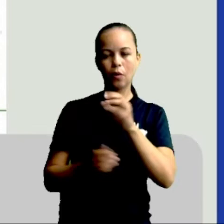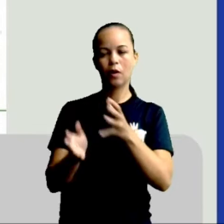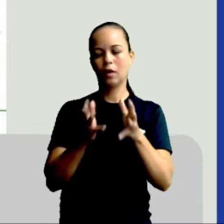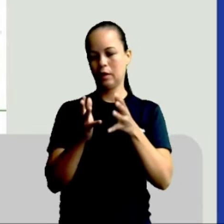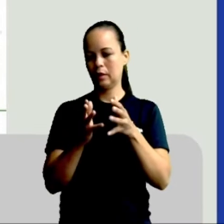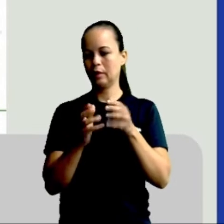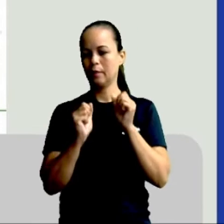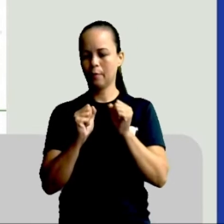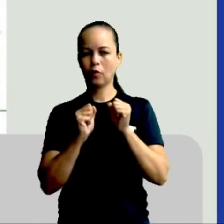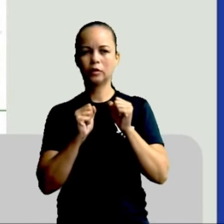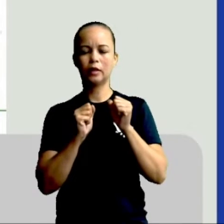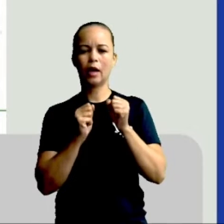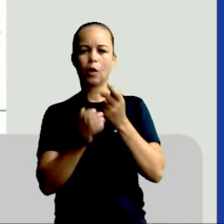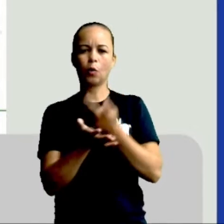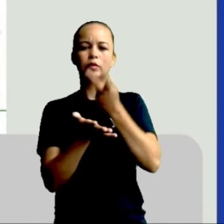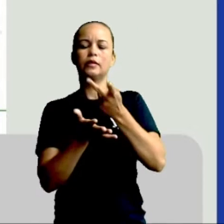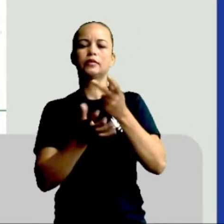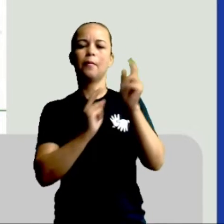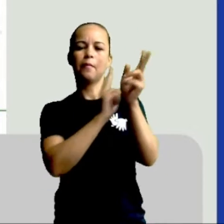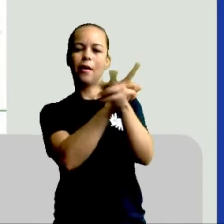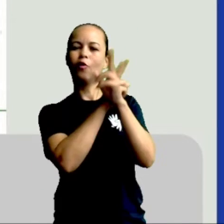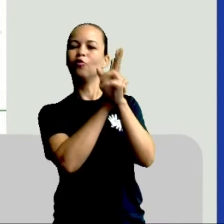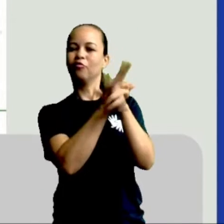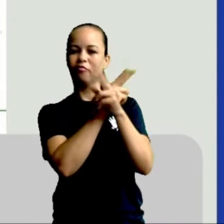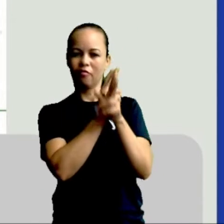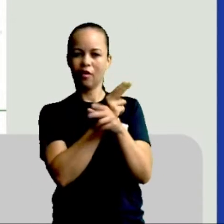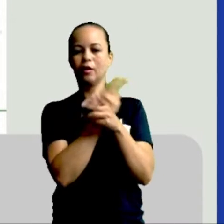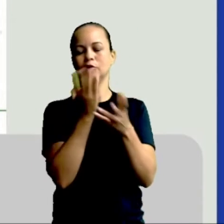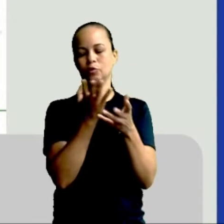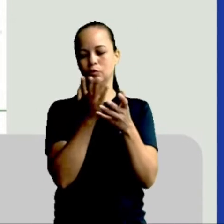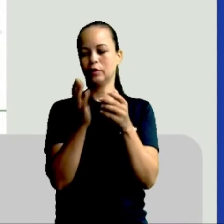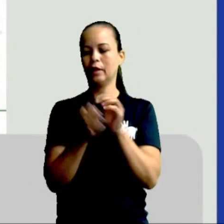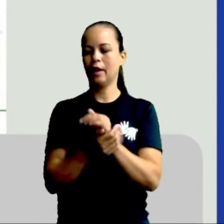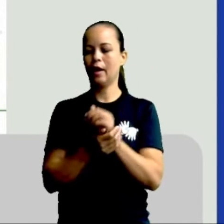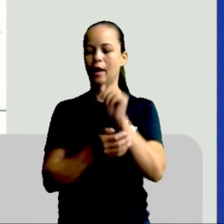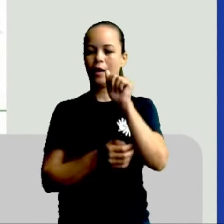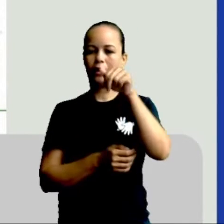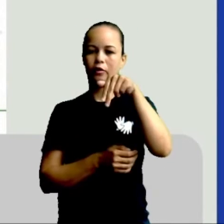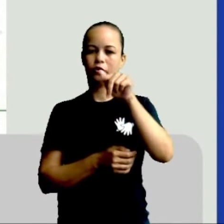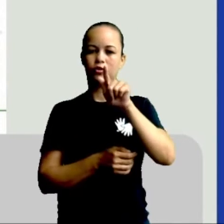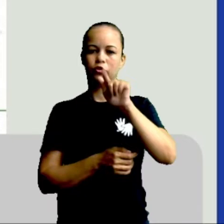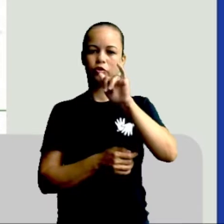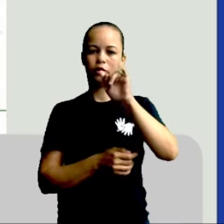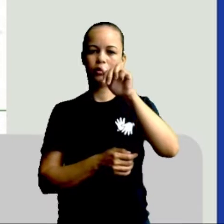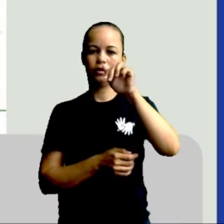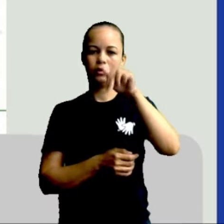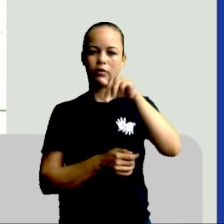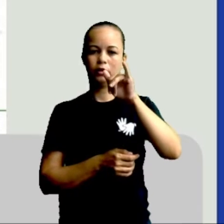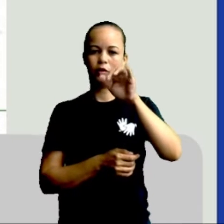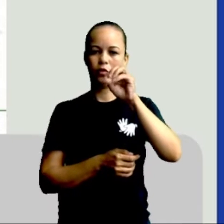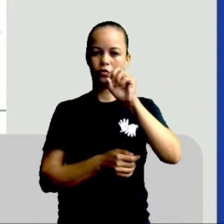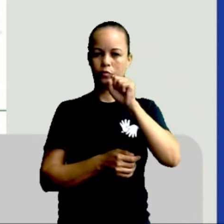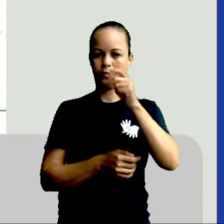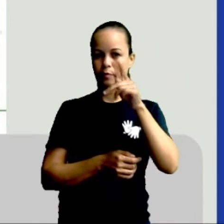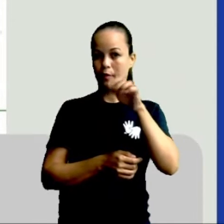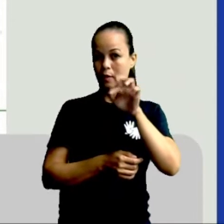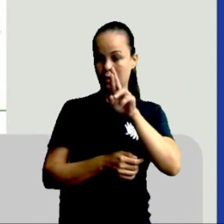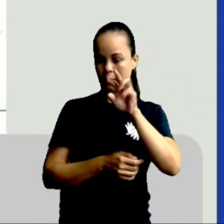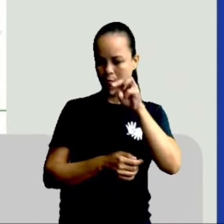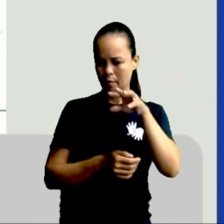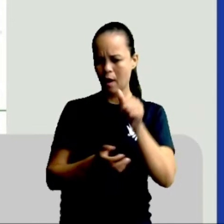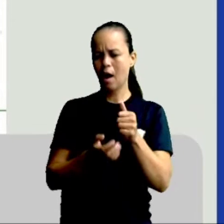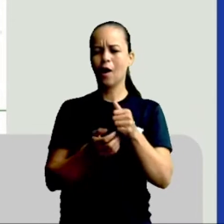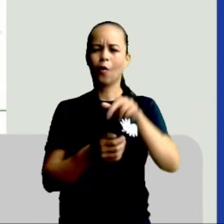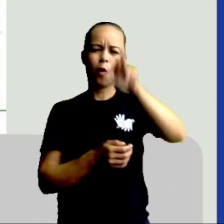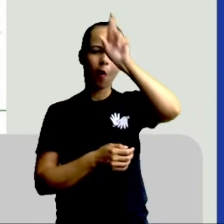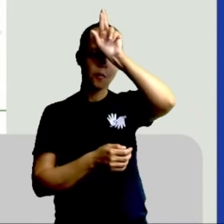por exemplo, a gente colocou aqui como exemplo a gimnosperma, que é mais comum nela, tá? E com animais, como